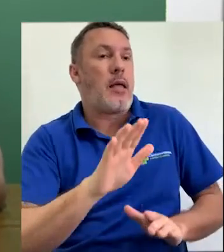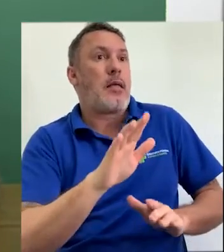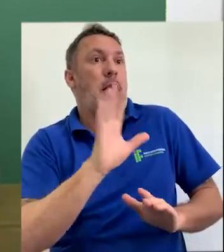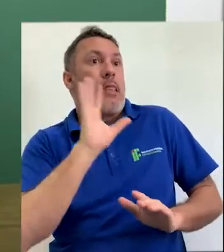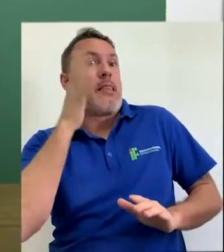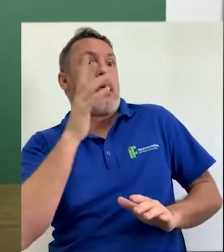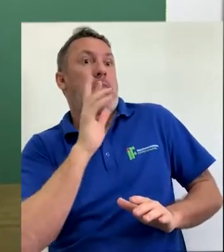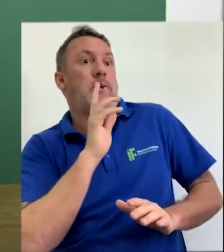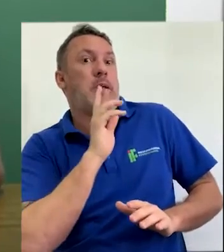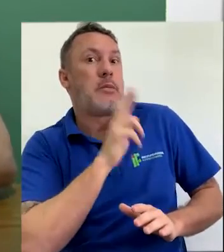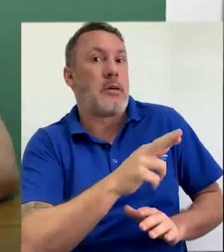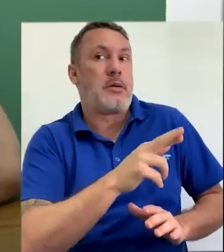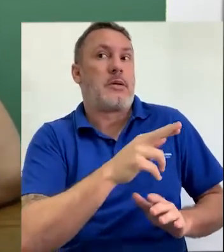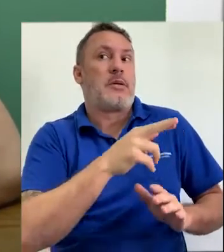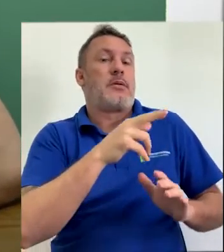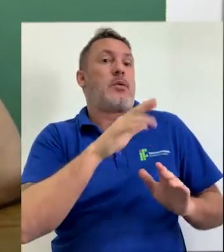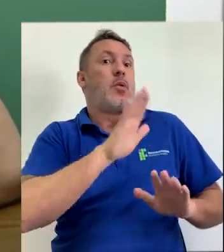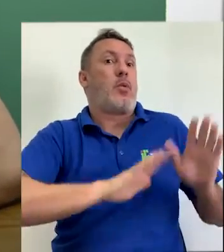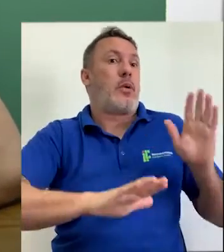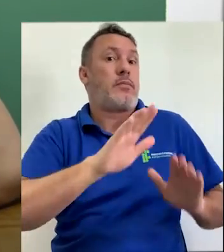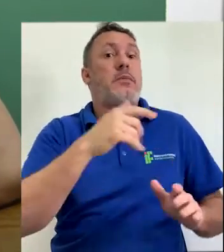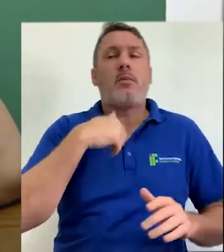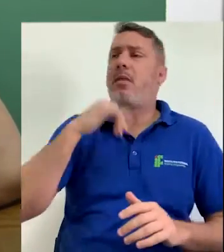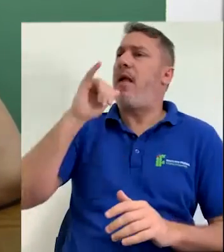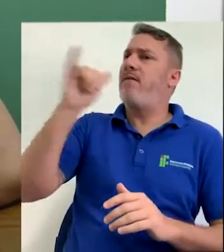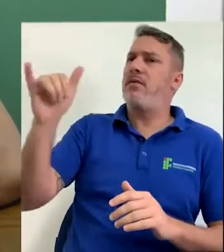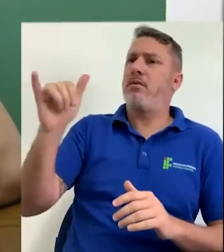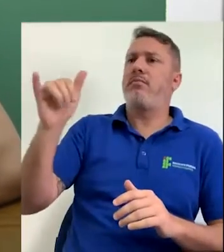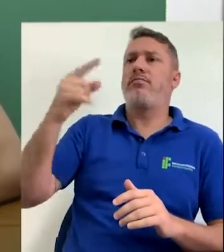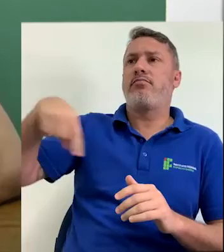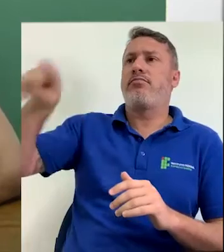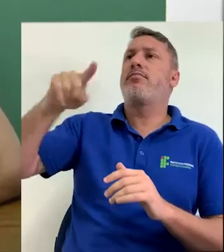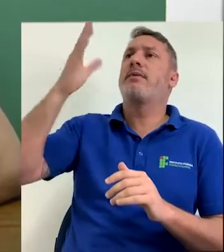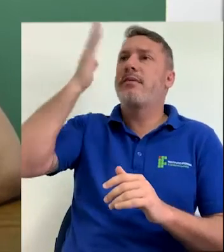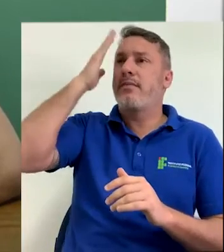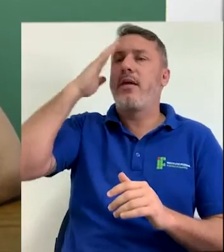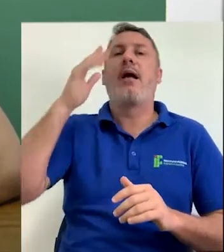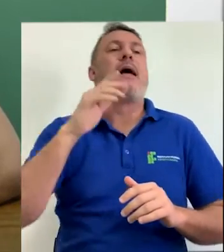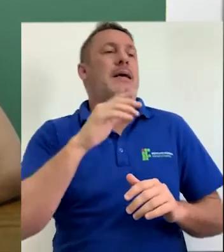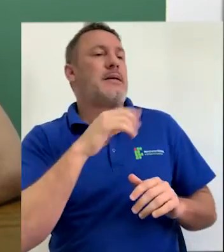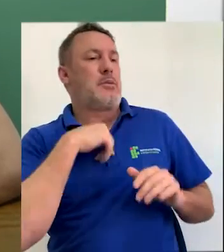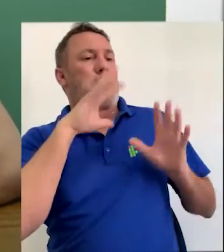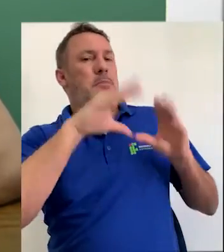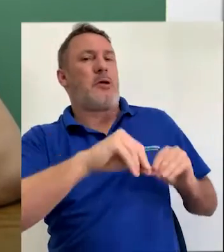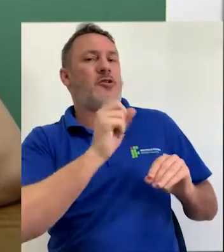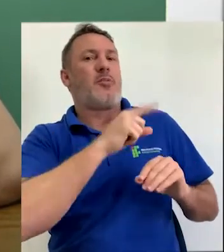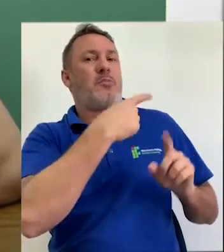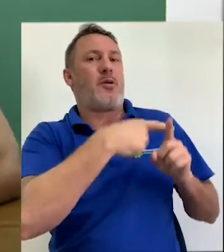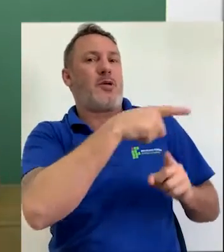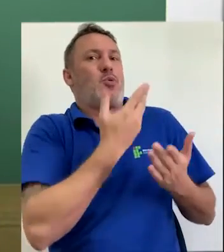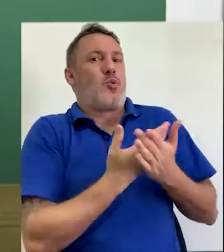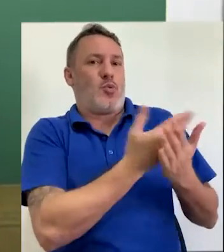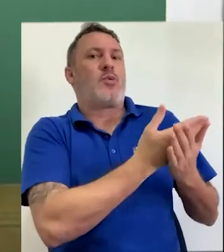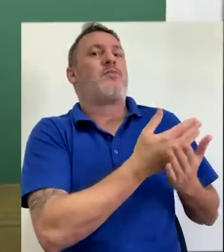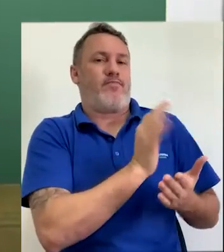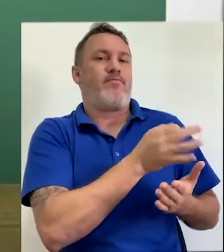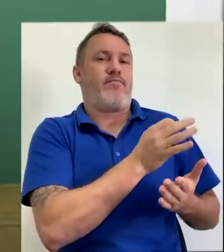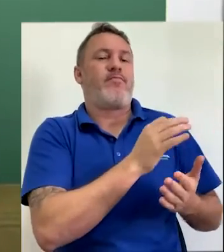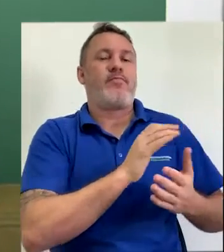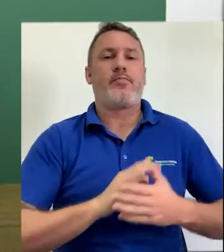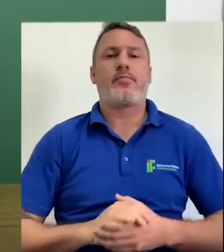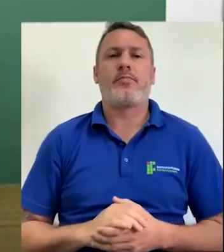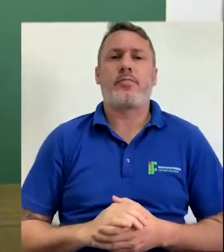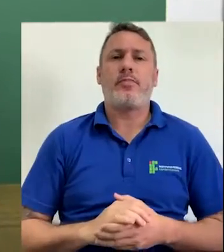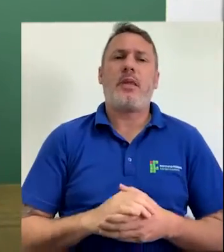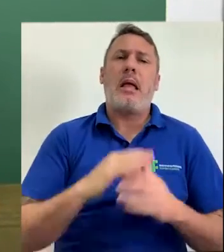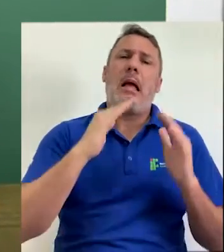perguntar, ter a resposta e deixar ele ou ela estudando. Dentro de casa, assim